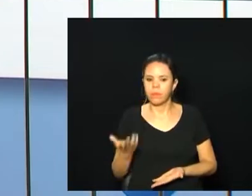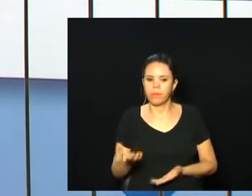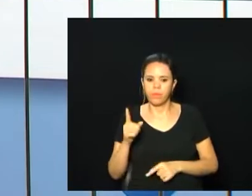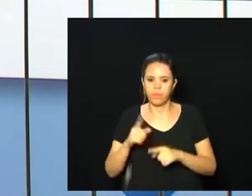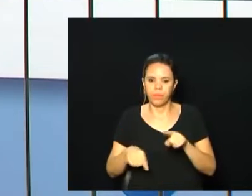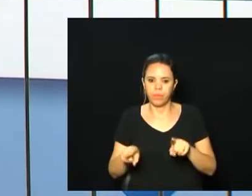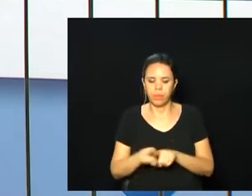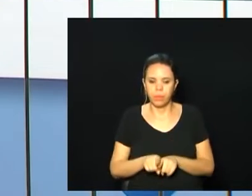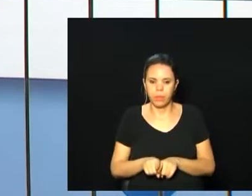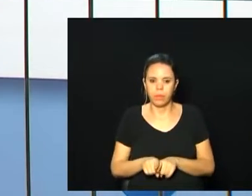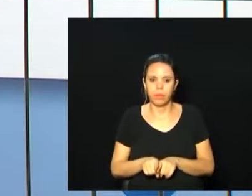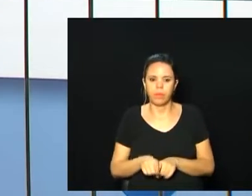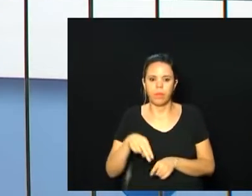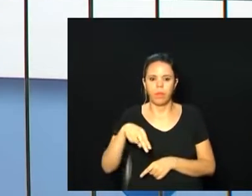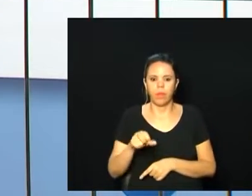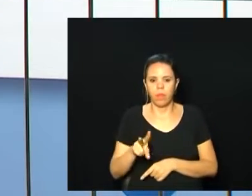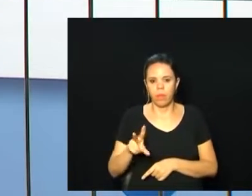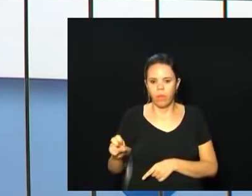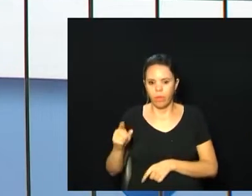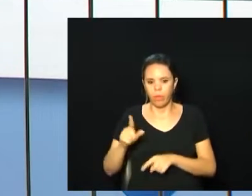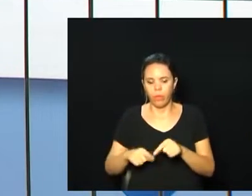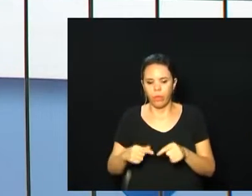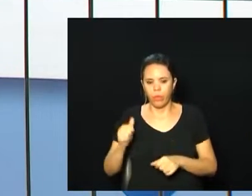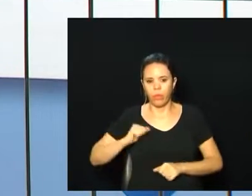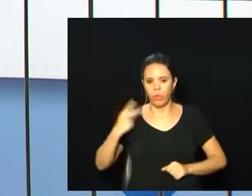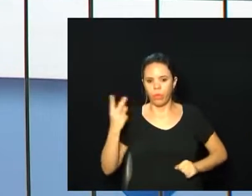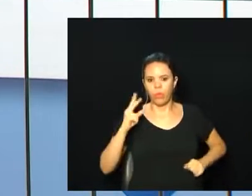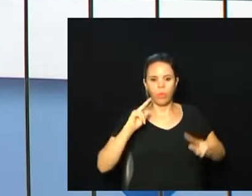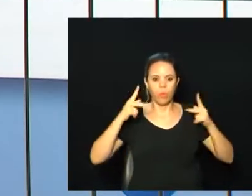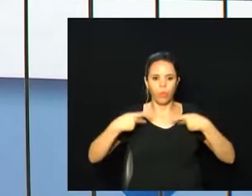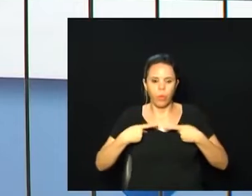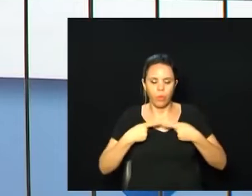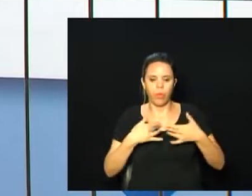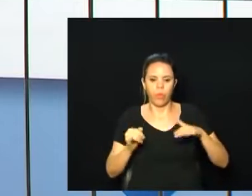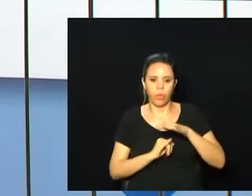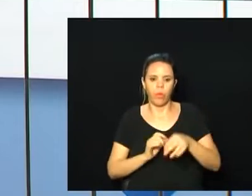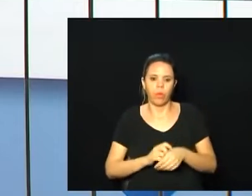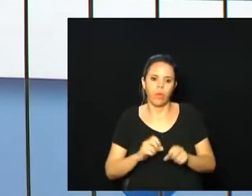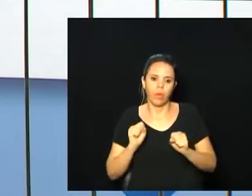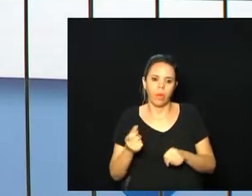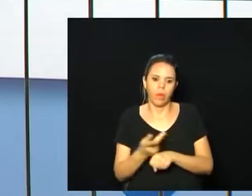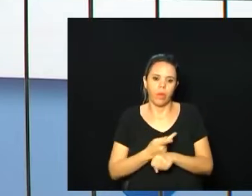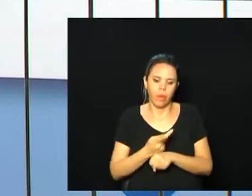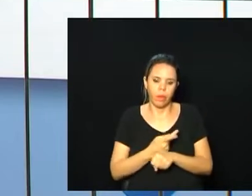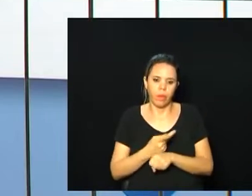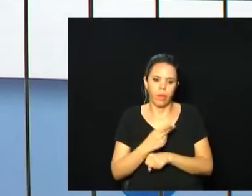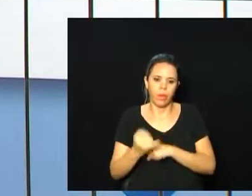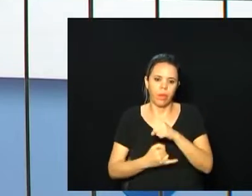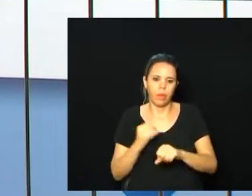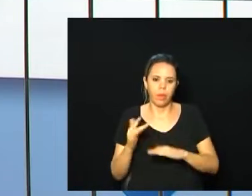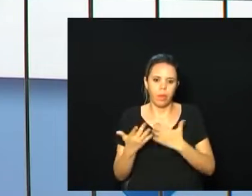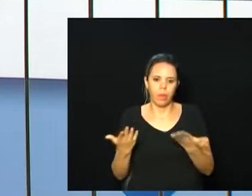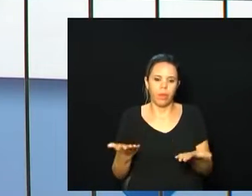material também da Navicamp e temos material da Bolsa de Valores Humanos. São entidades que você pode procurar aí nas redes sociais